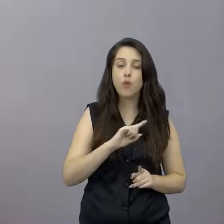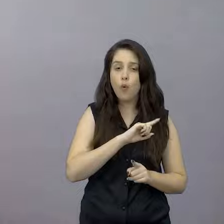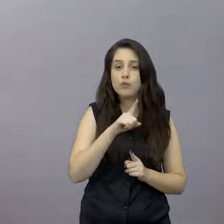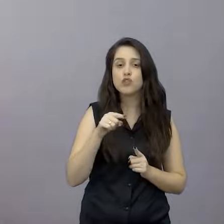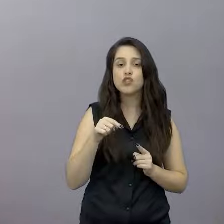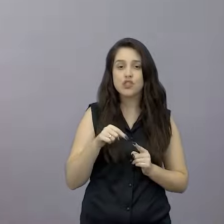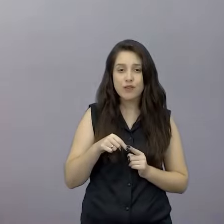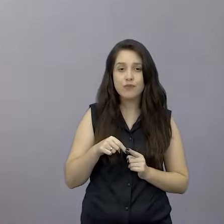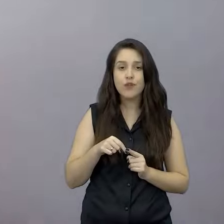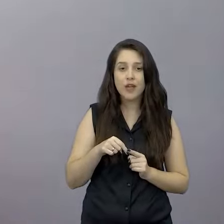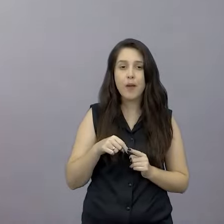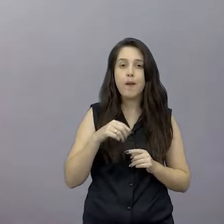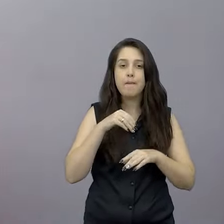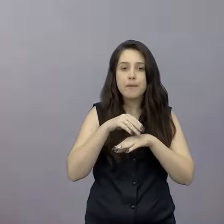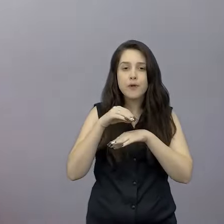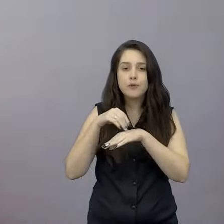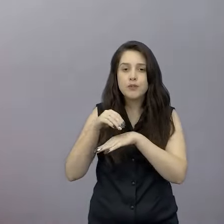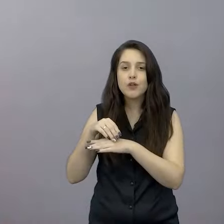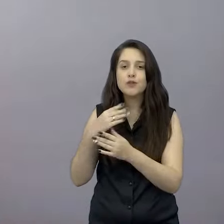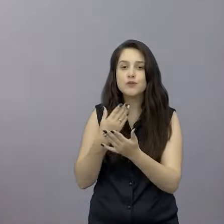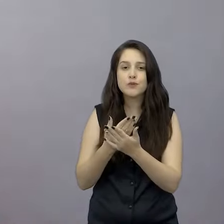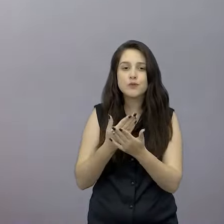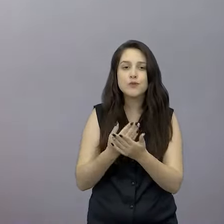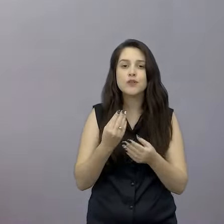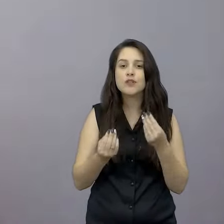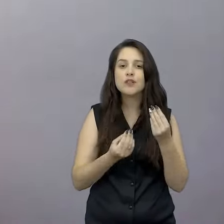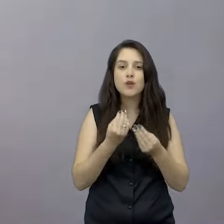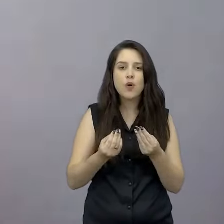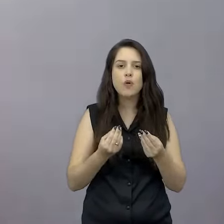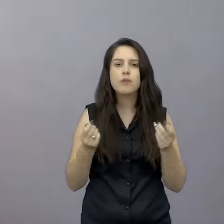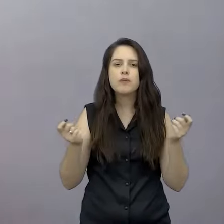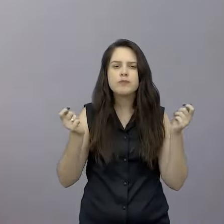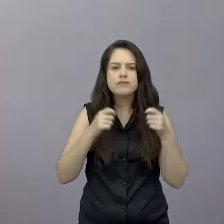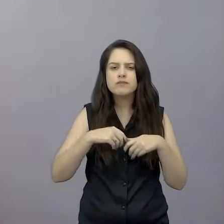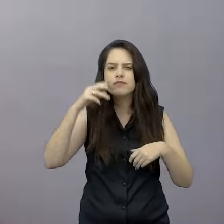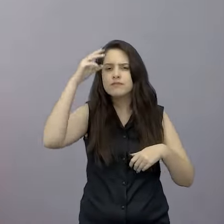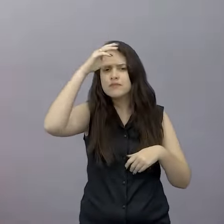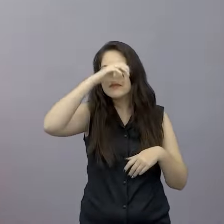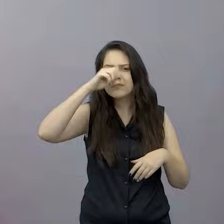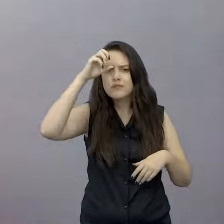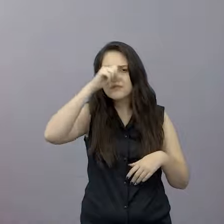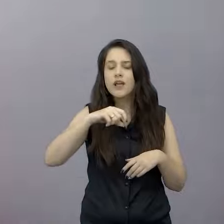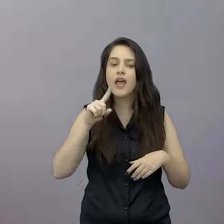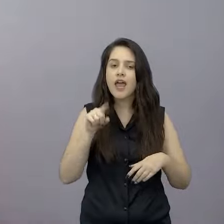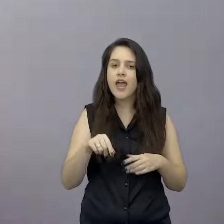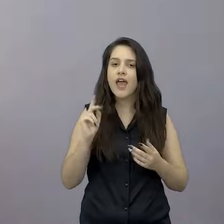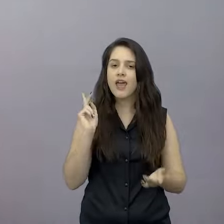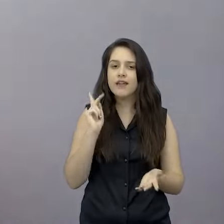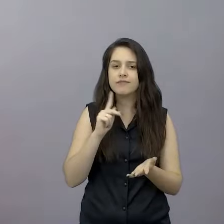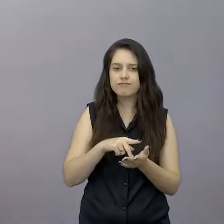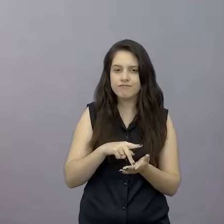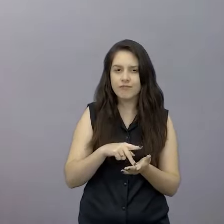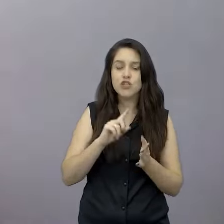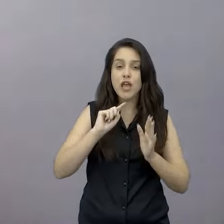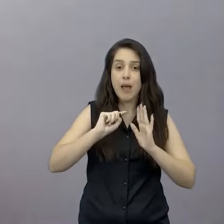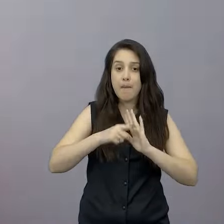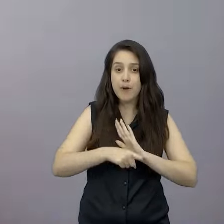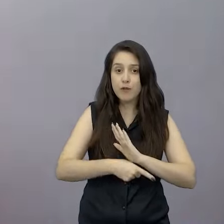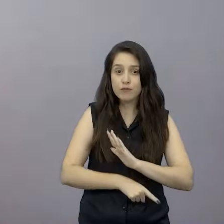objetivo, proporcionar aos nossos estudantes a possibilidade de aprender aquilo que é essencial, de aprofundar,